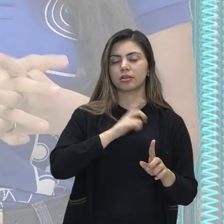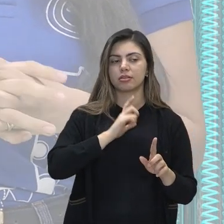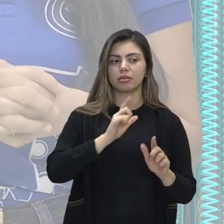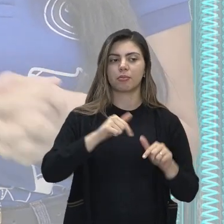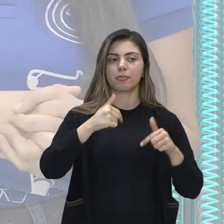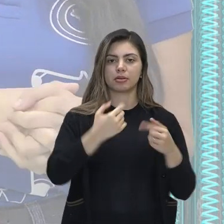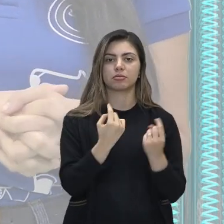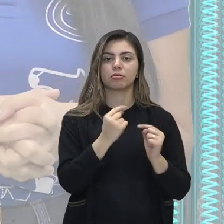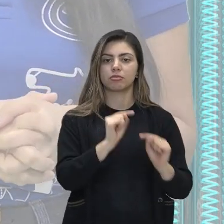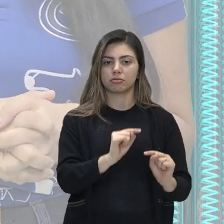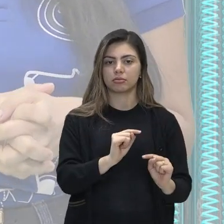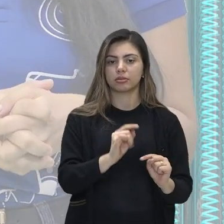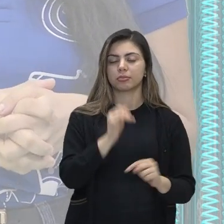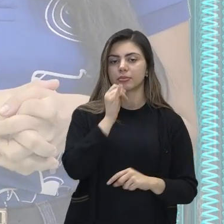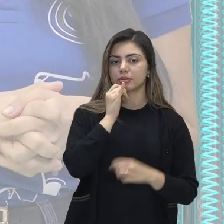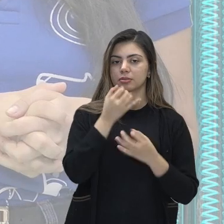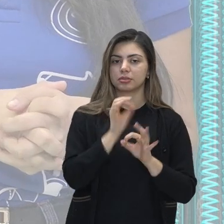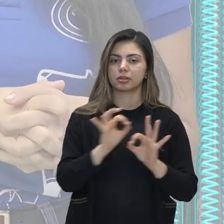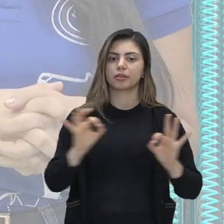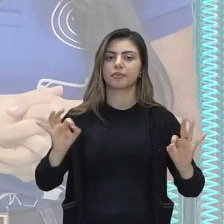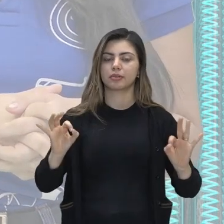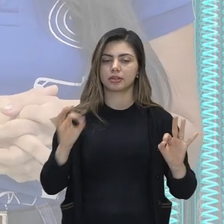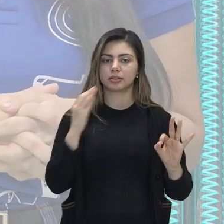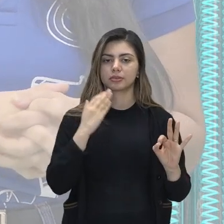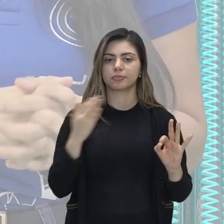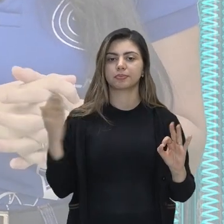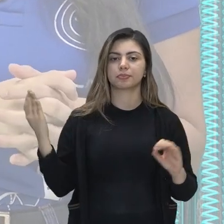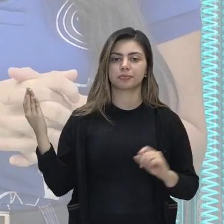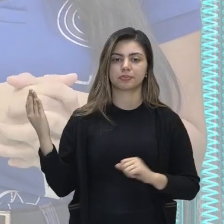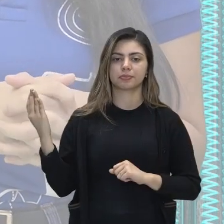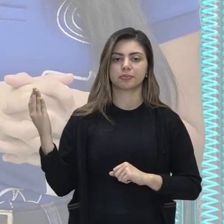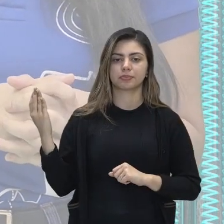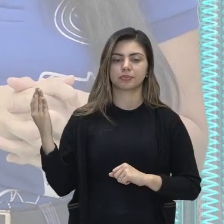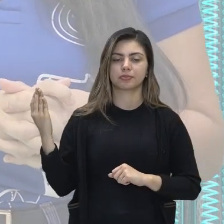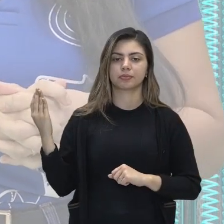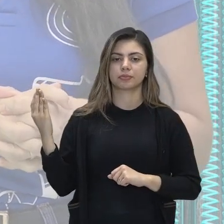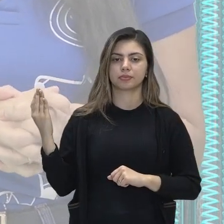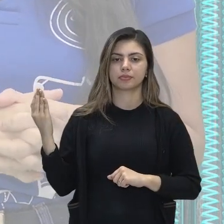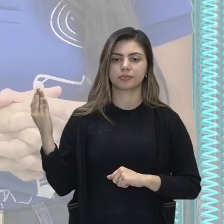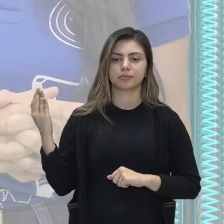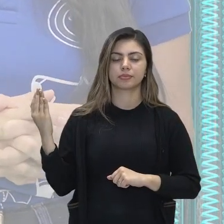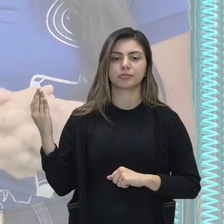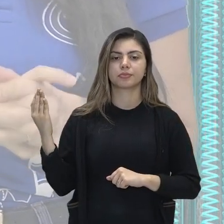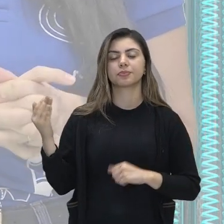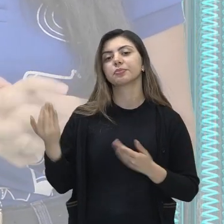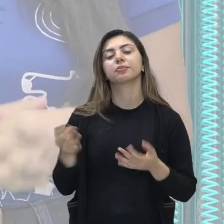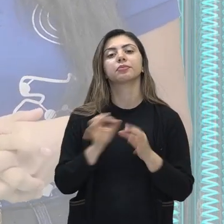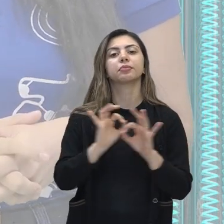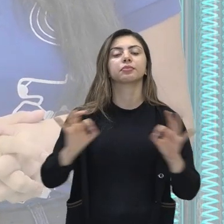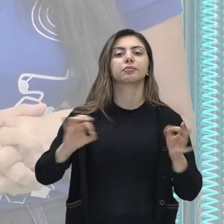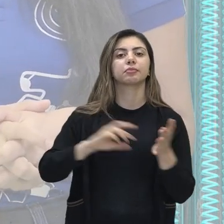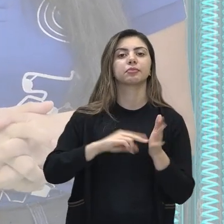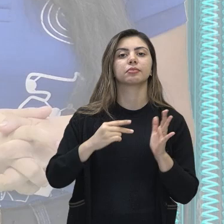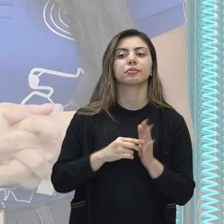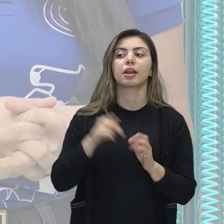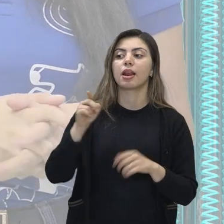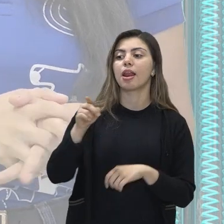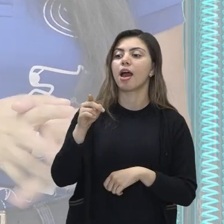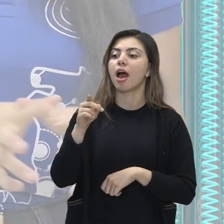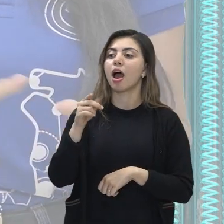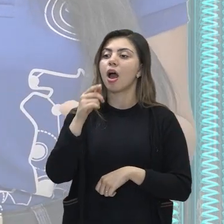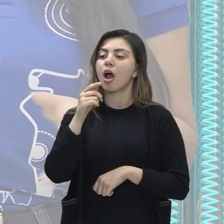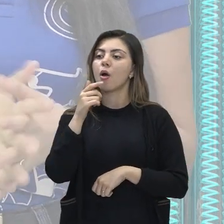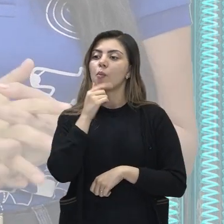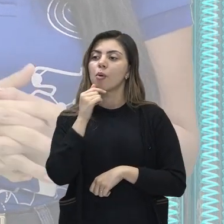né? Exemplo, the boy whom you met is my cousin. O garoto que você conheceu é meu